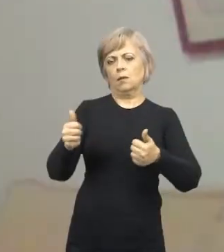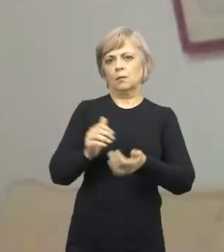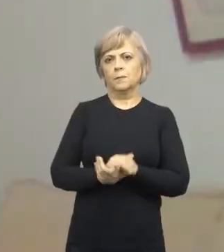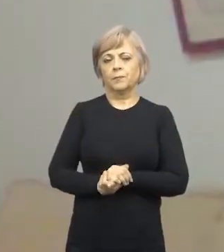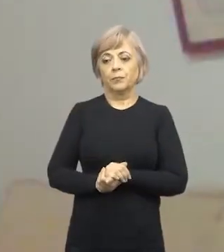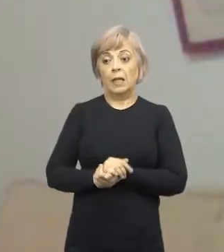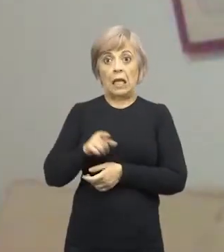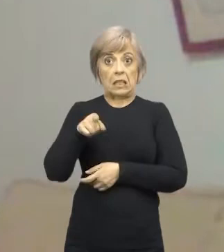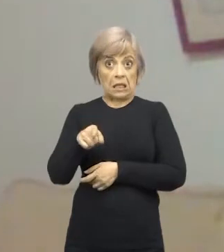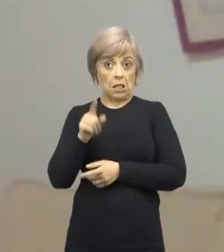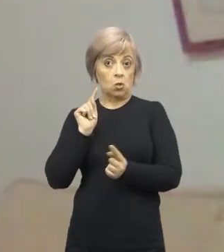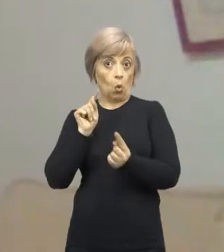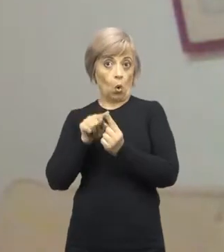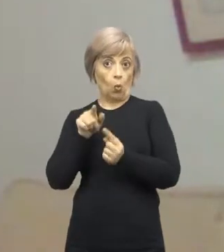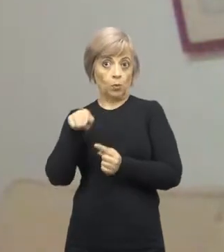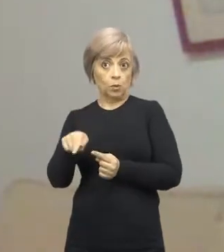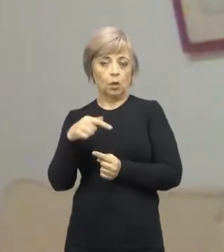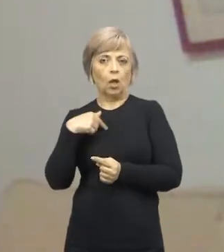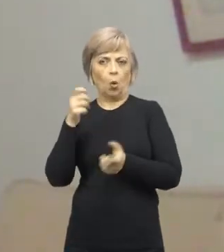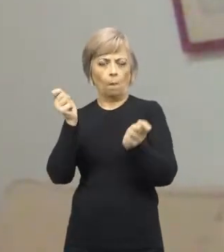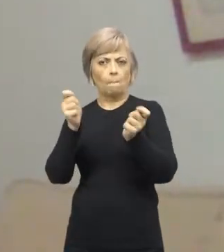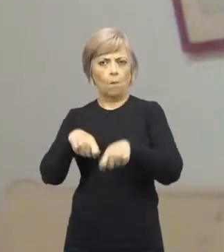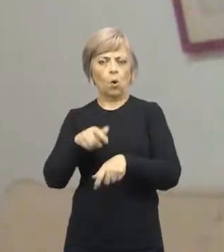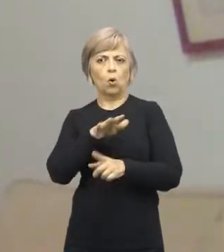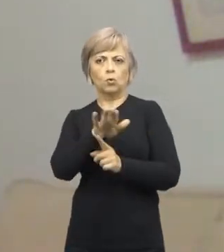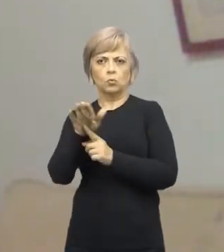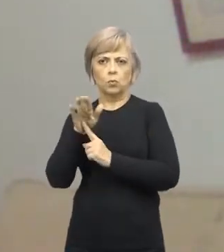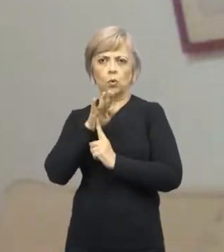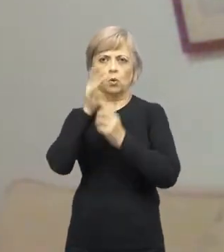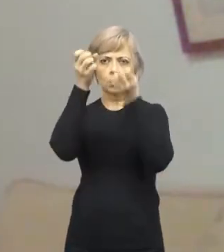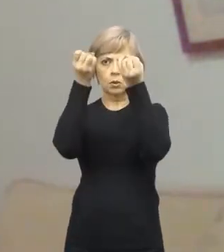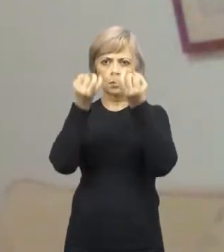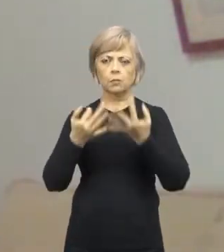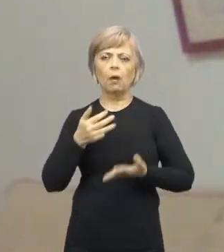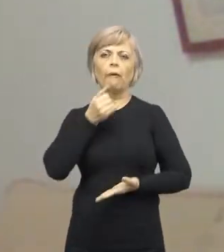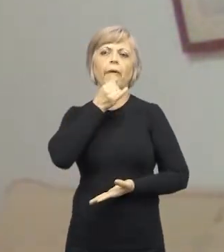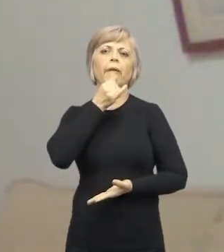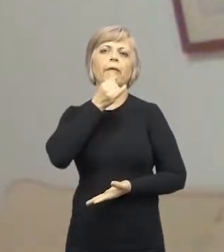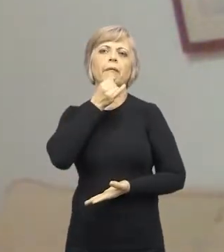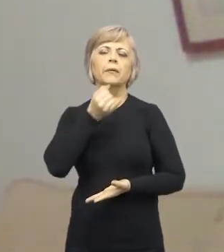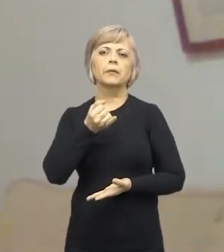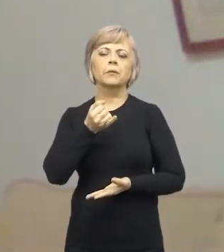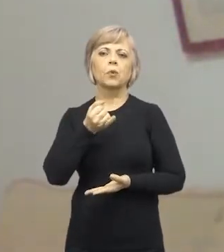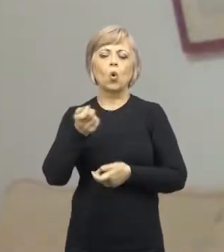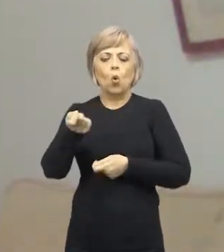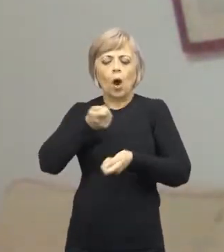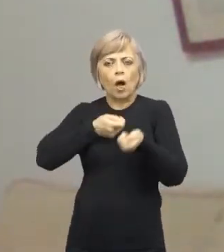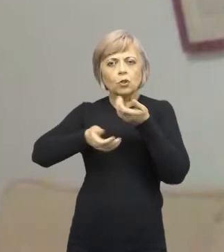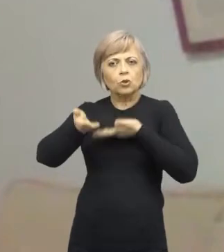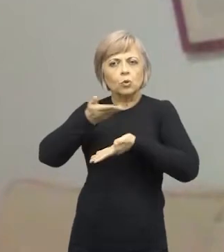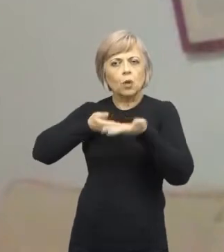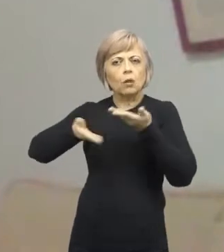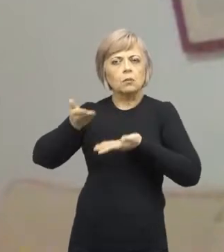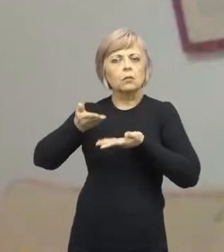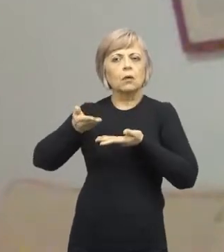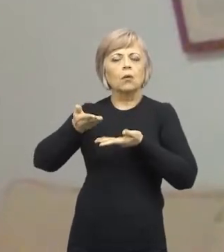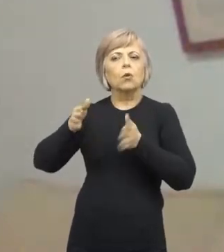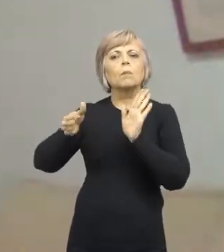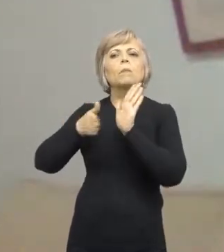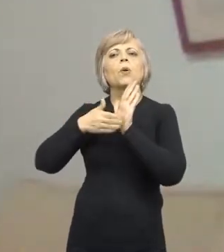nesse sentido, eu posso trazer, assim como exemplo, uma articulação que foi